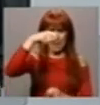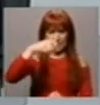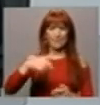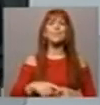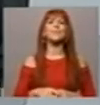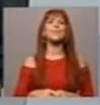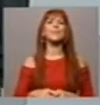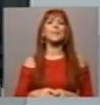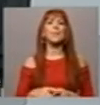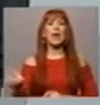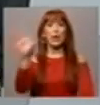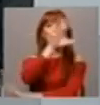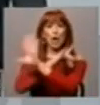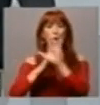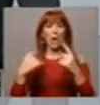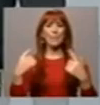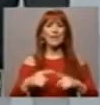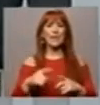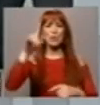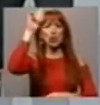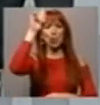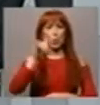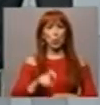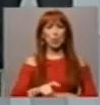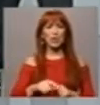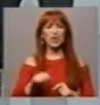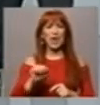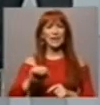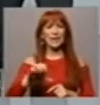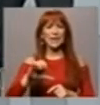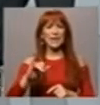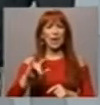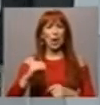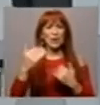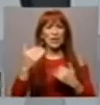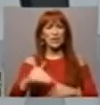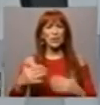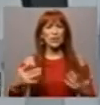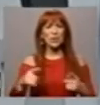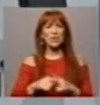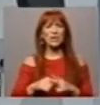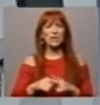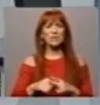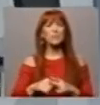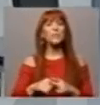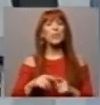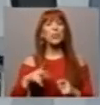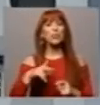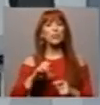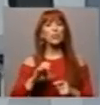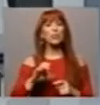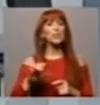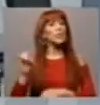Para a Europa, temos um dia com um anticiclone a condicionar a parte sueste do continente.